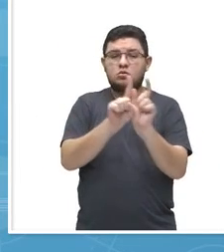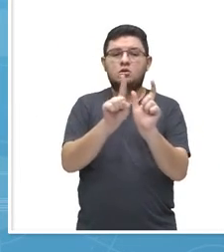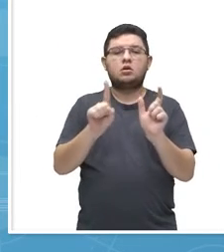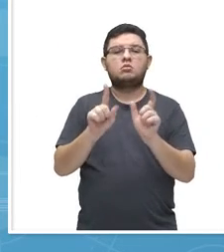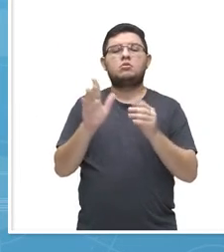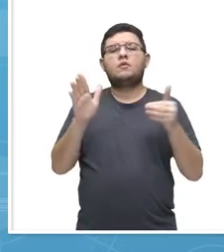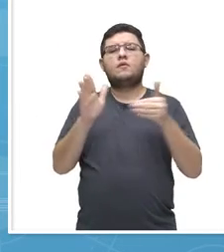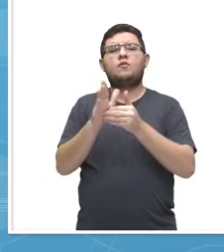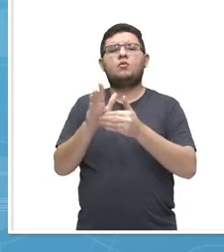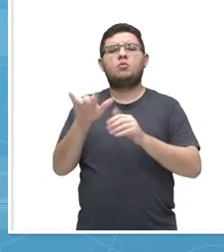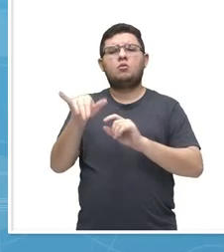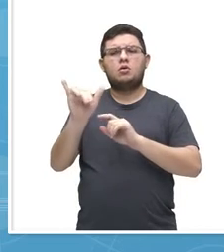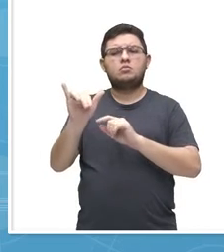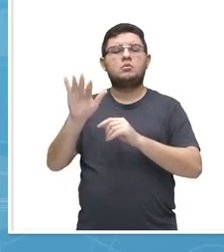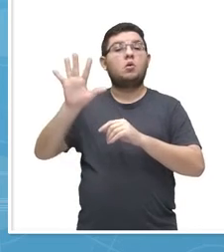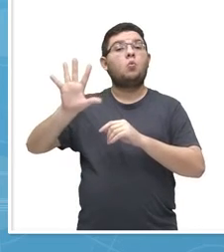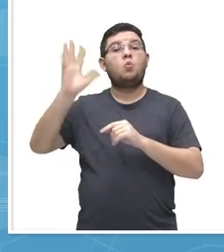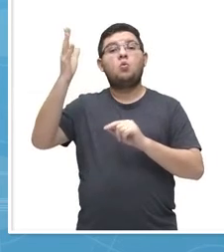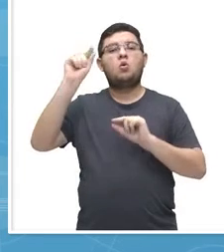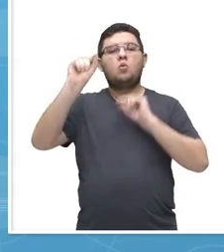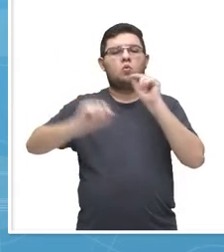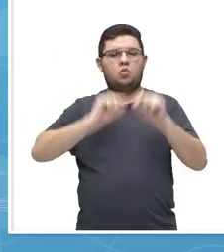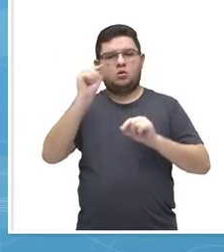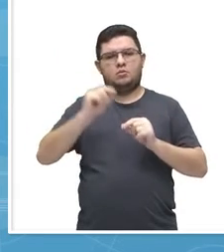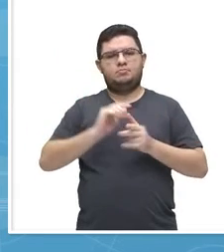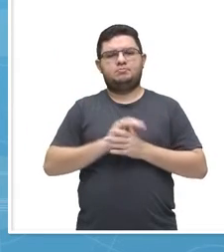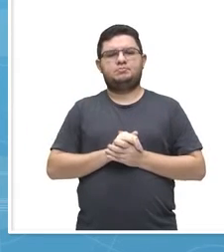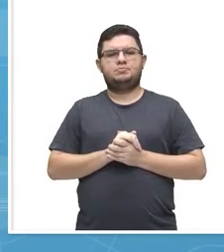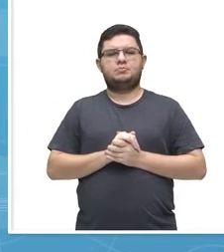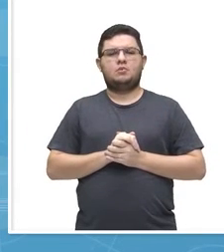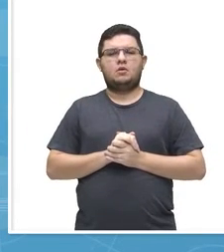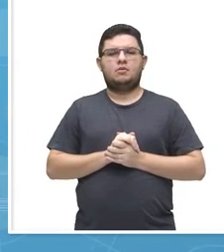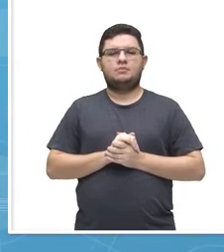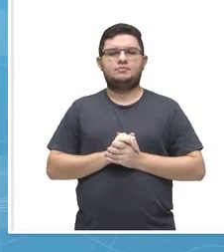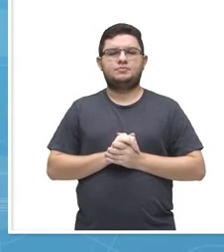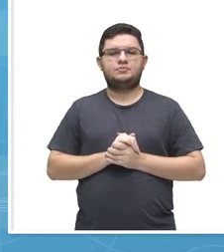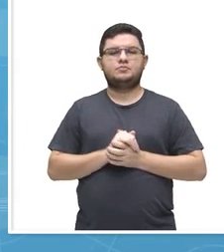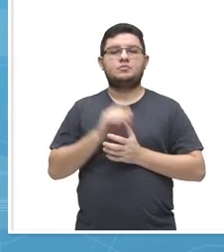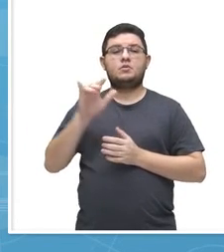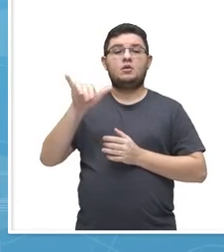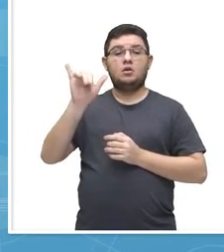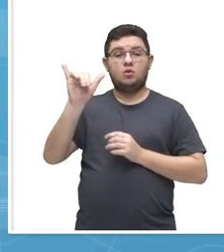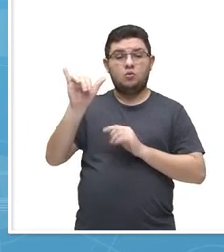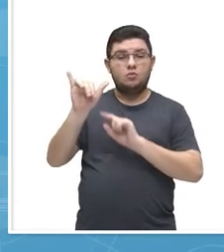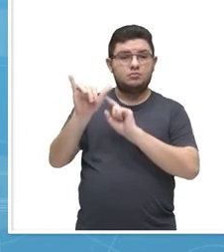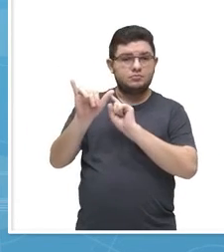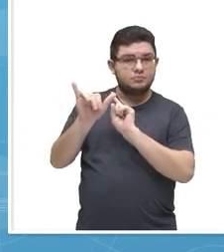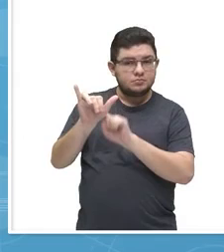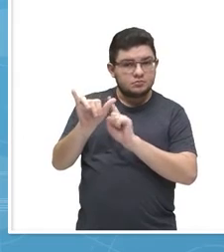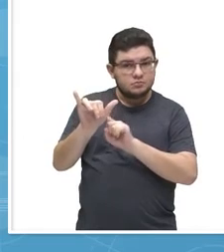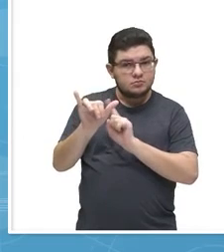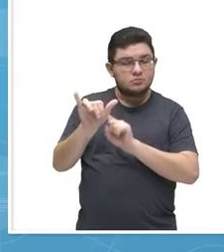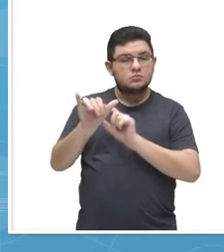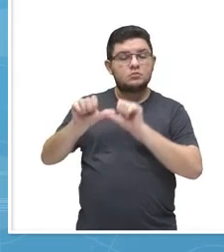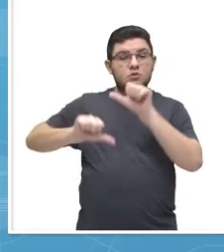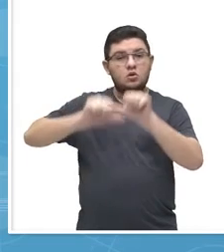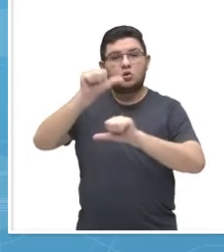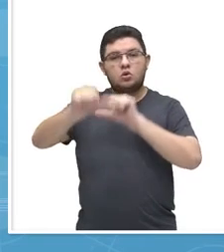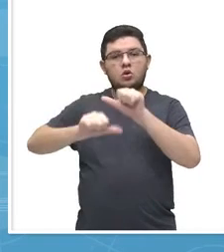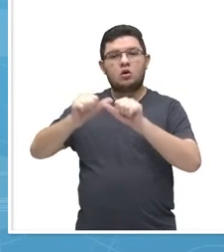verbo terminou em Y, o que vai acontecer? Terceira pessoa do singular, você vai trocar o Y